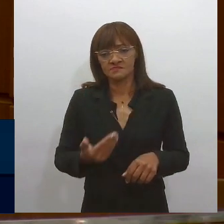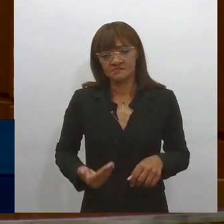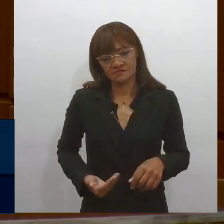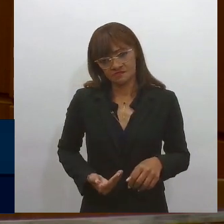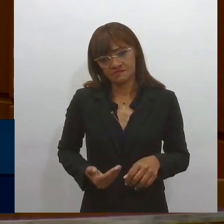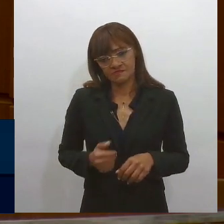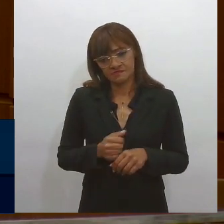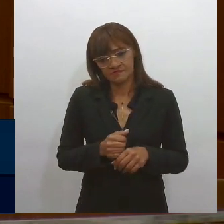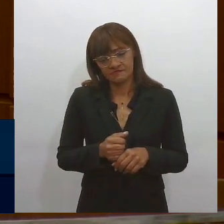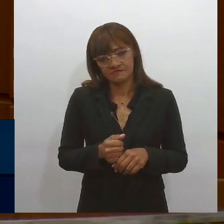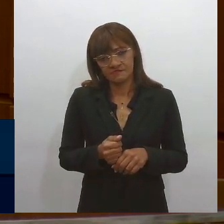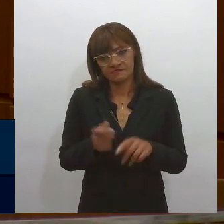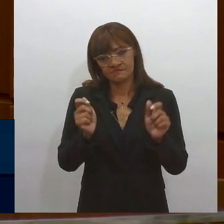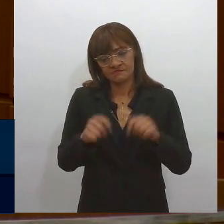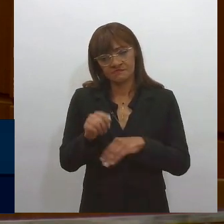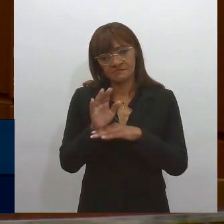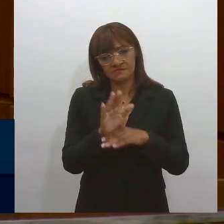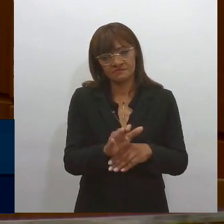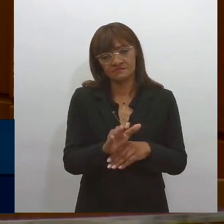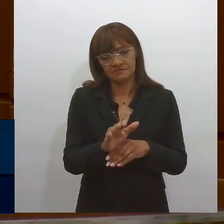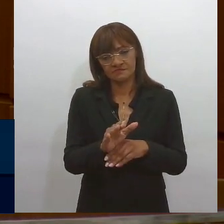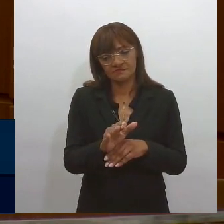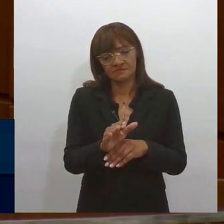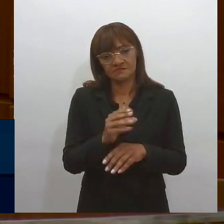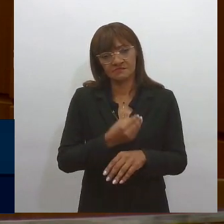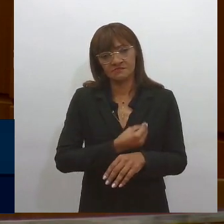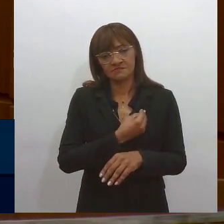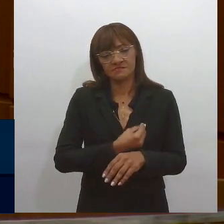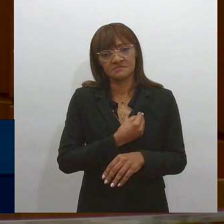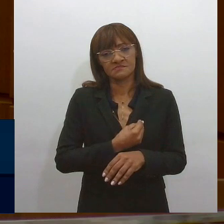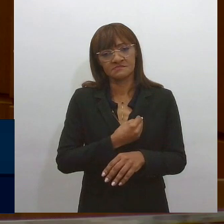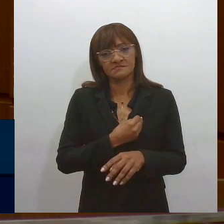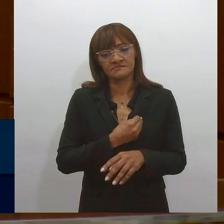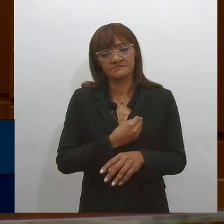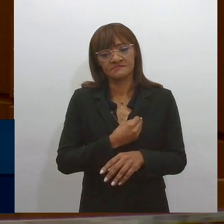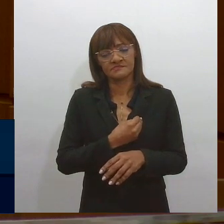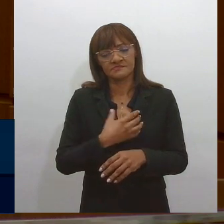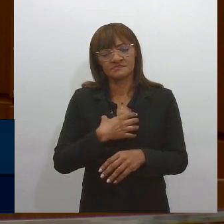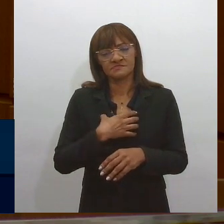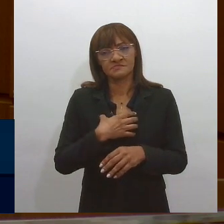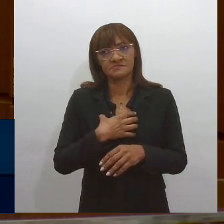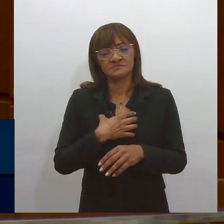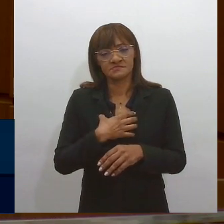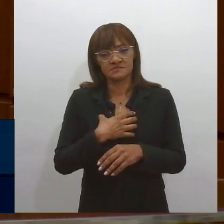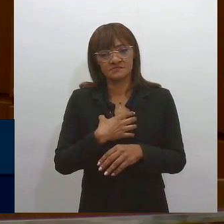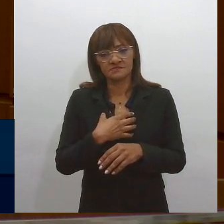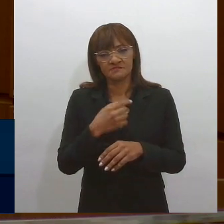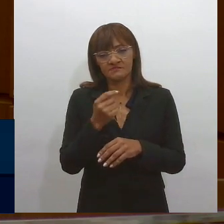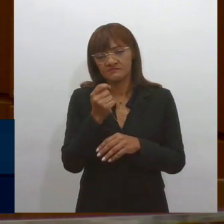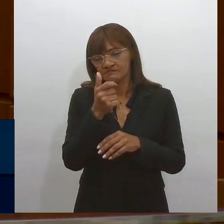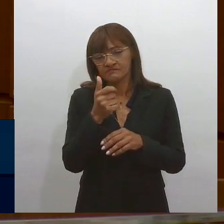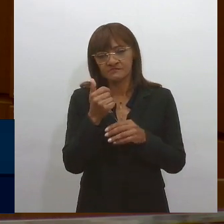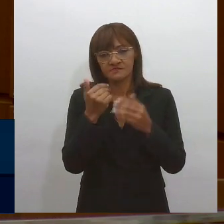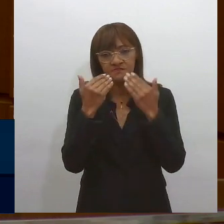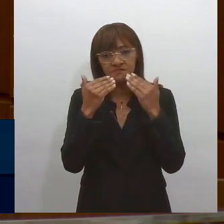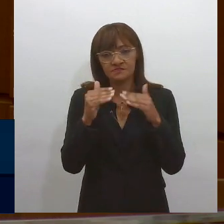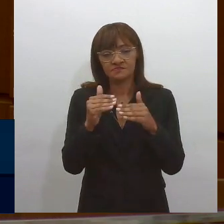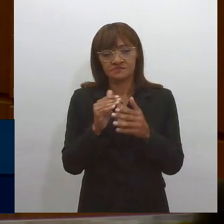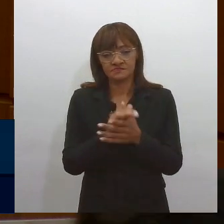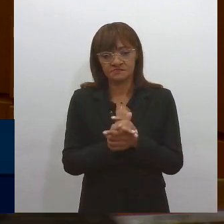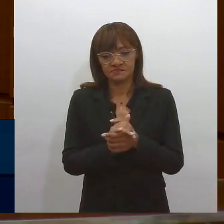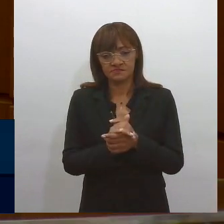noridade à Vida do Povo Gaúcho e ressalto que após esse momento de grande comoção precisamos urgentemente